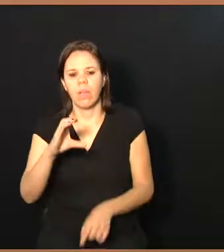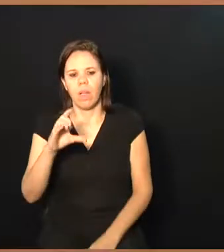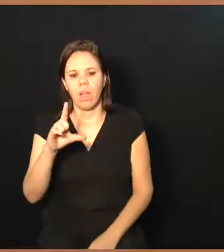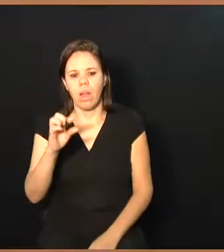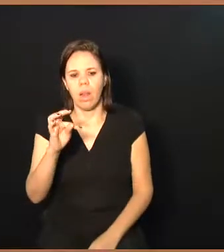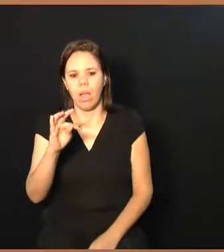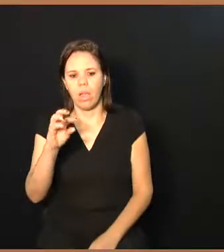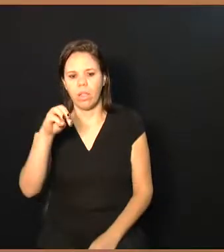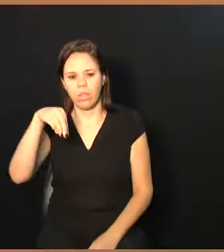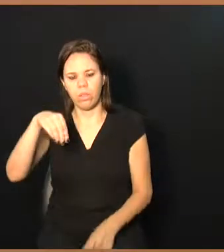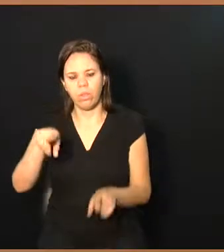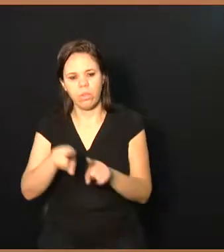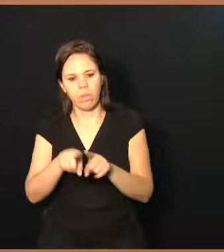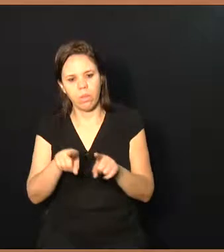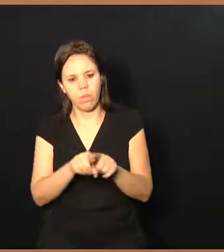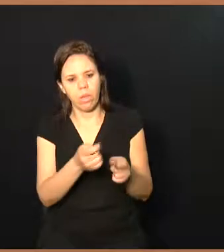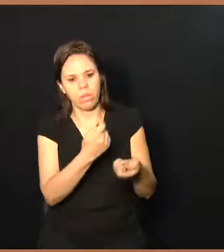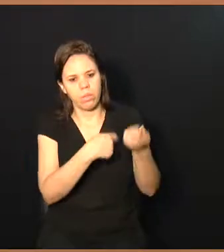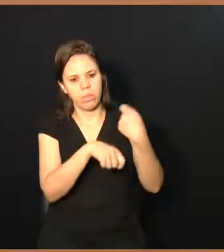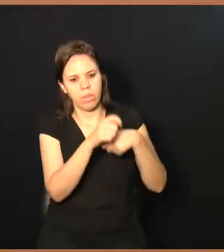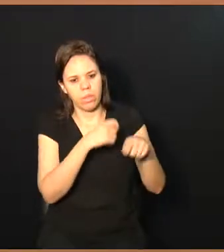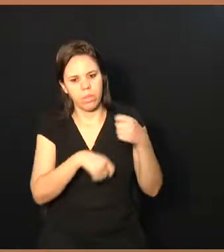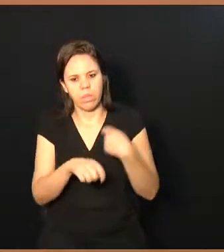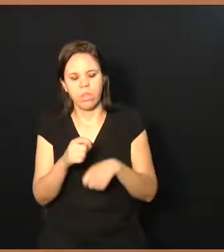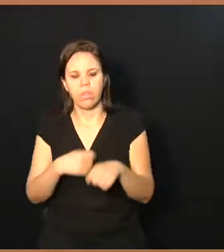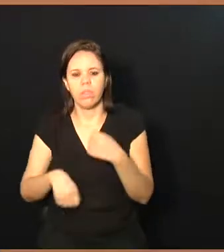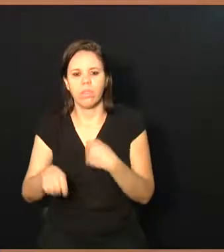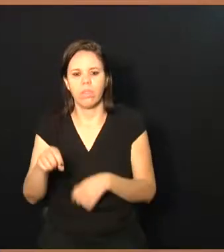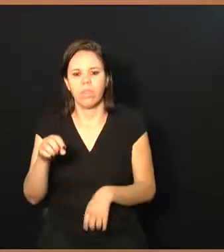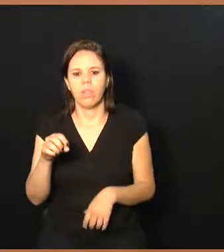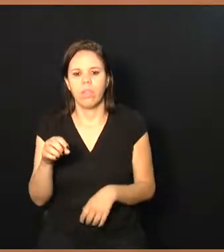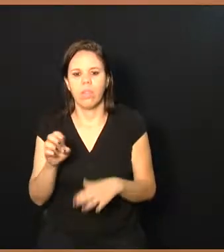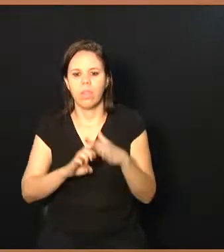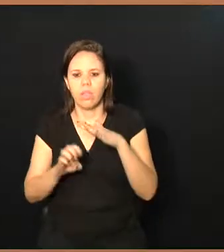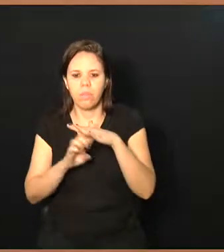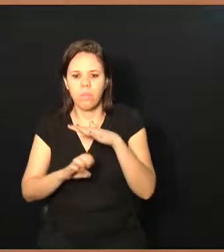consultor aduaneiro da Future Comics. Isso?